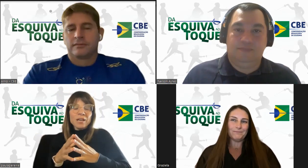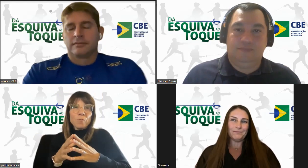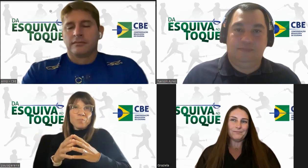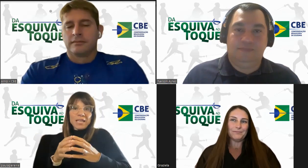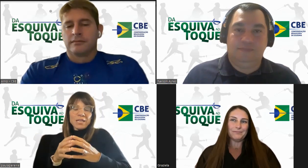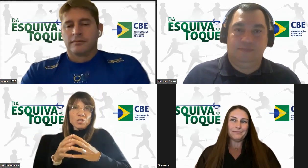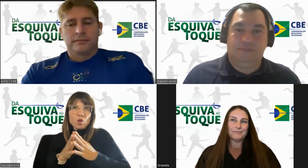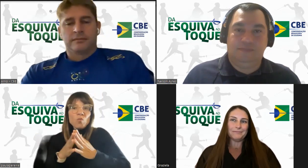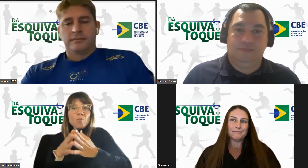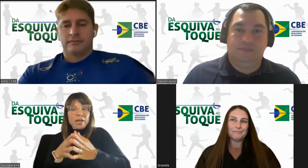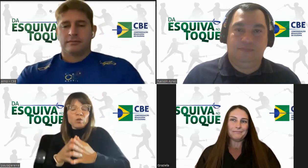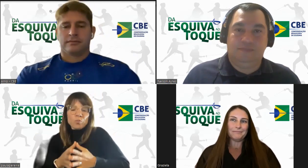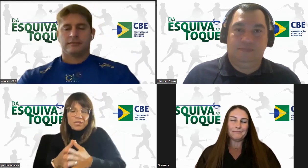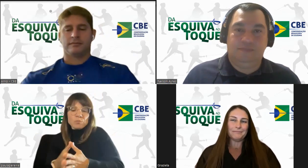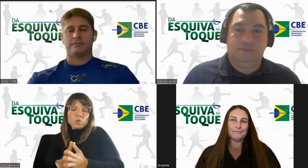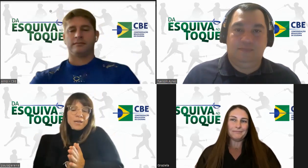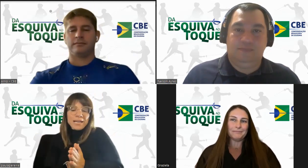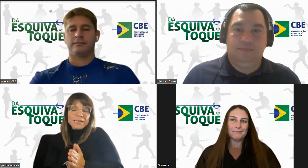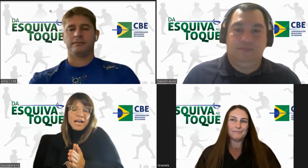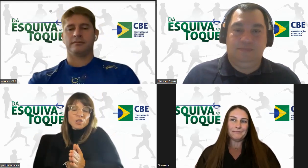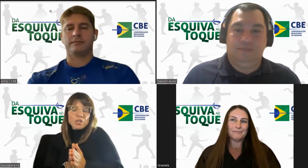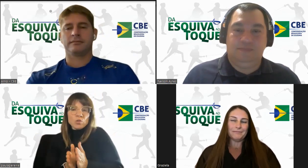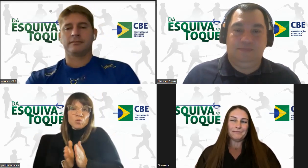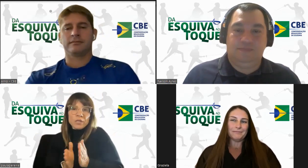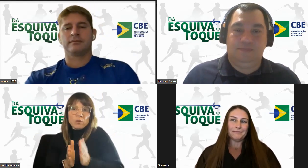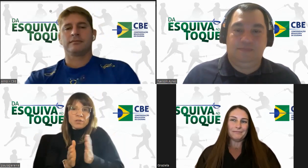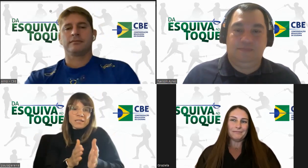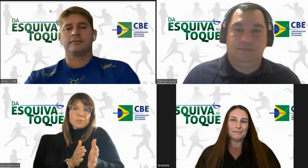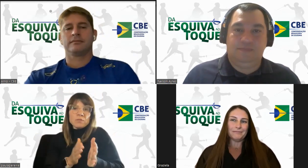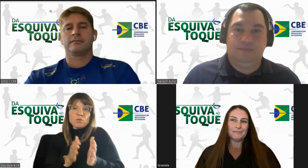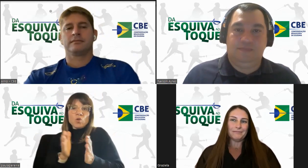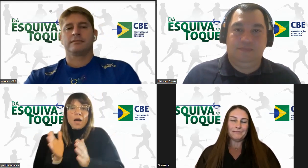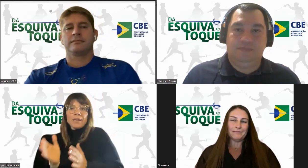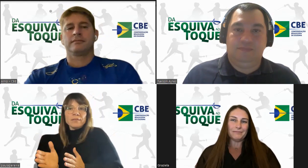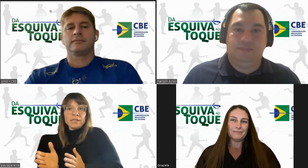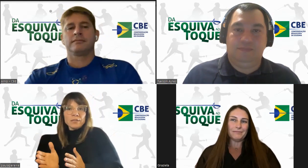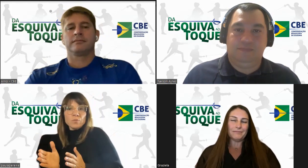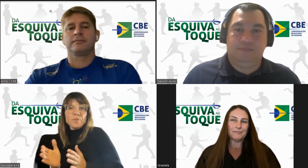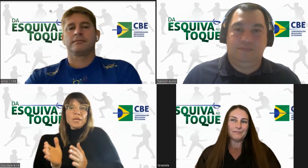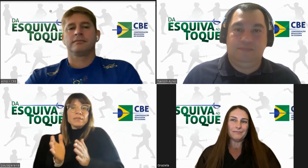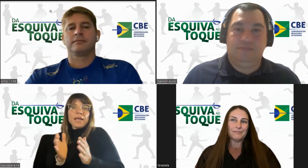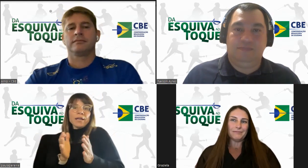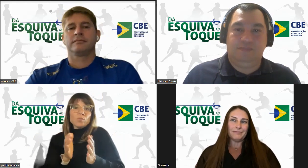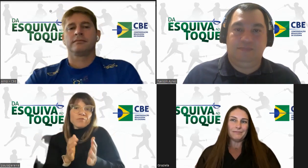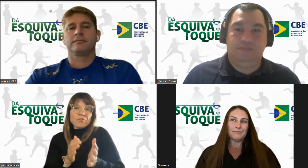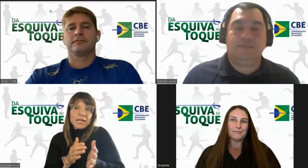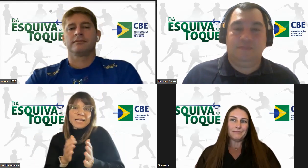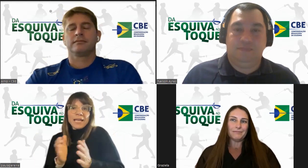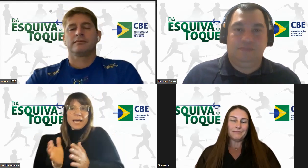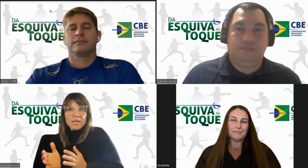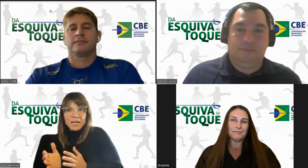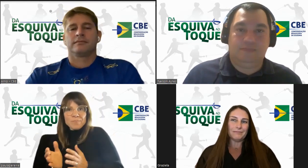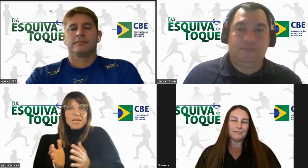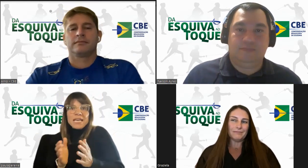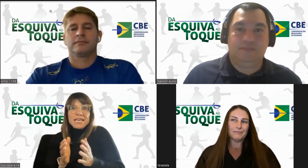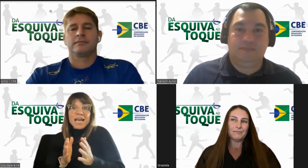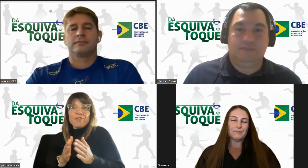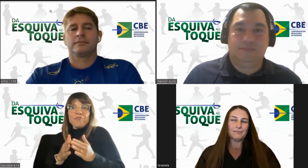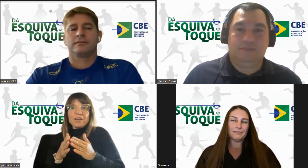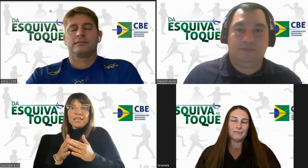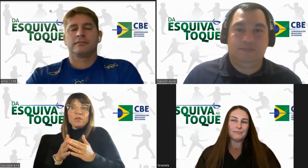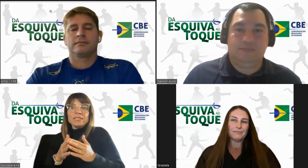eles ficam e chegam o momento por exemplo se eu pegar na idade ali do Murilo que tá terminando escola entrando né numa vida acadêmica